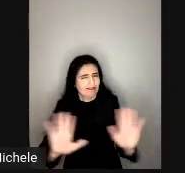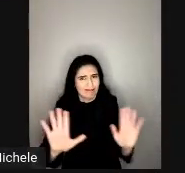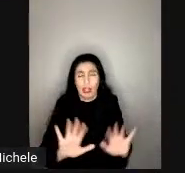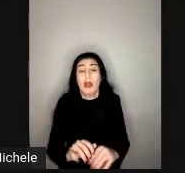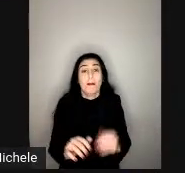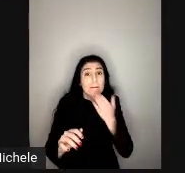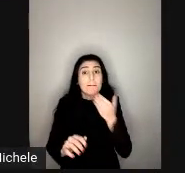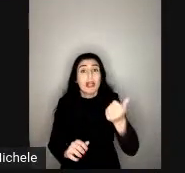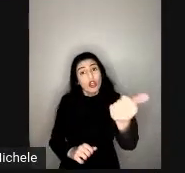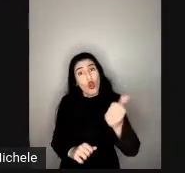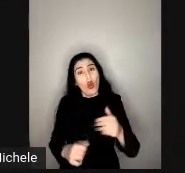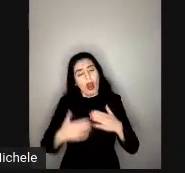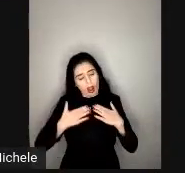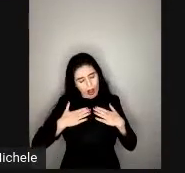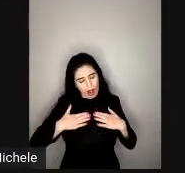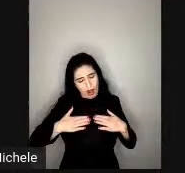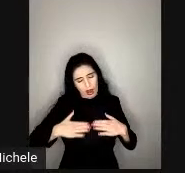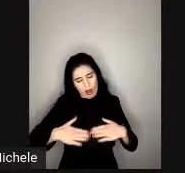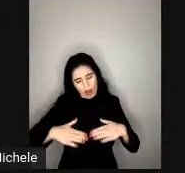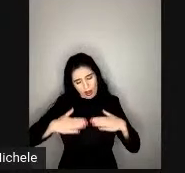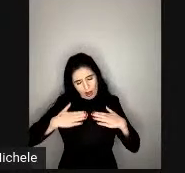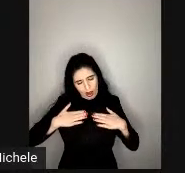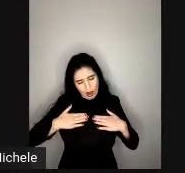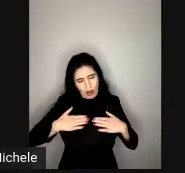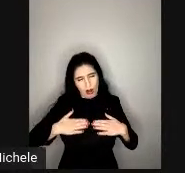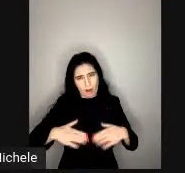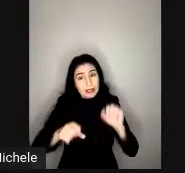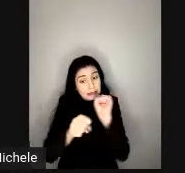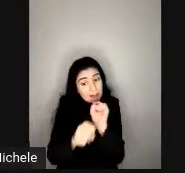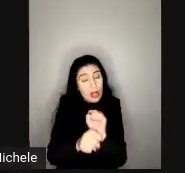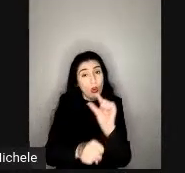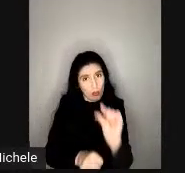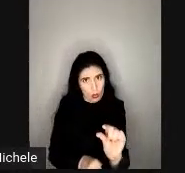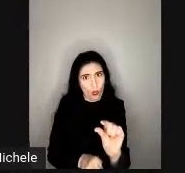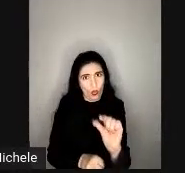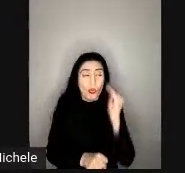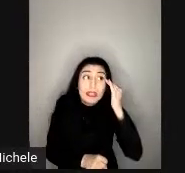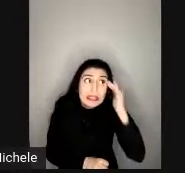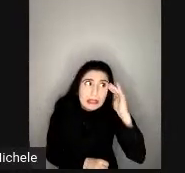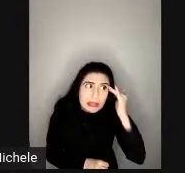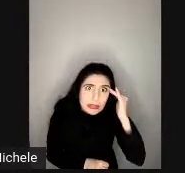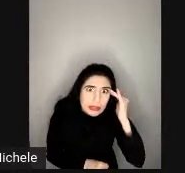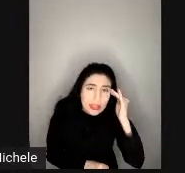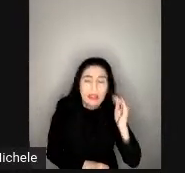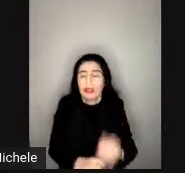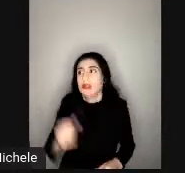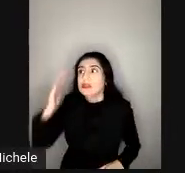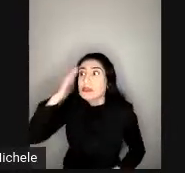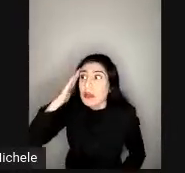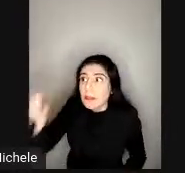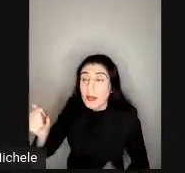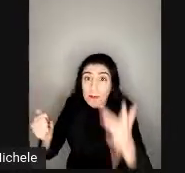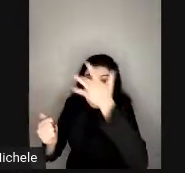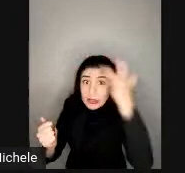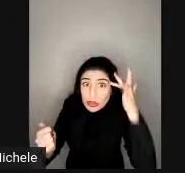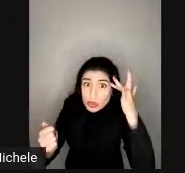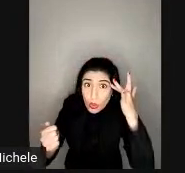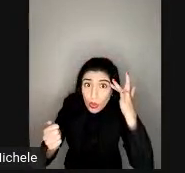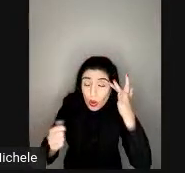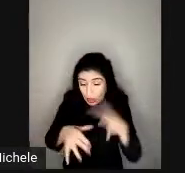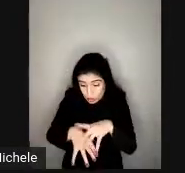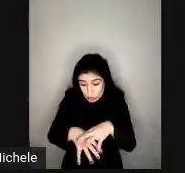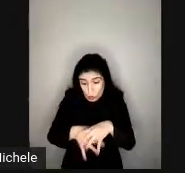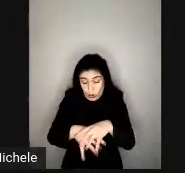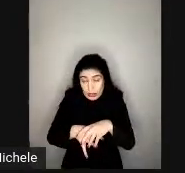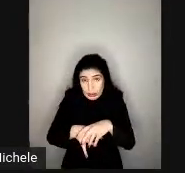pessoas compreenderem e digerirem e saberem que elas têm tempo para tomar a